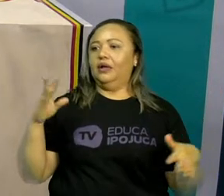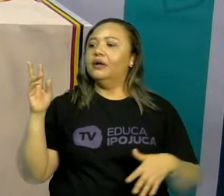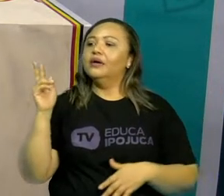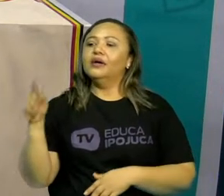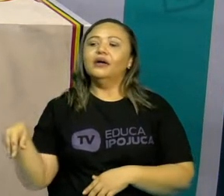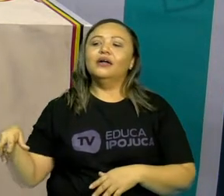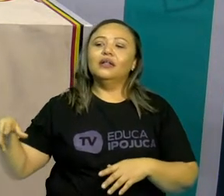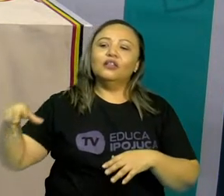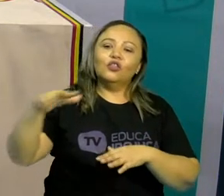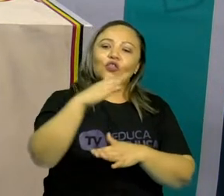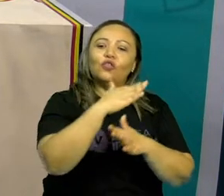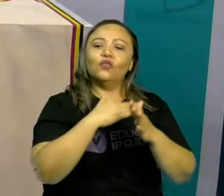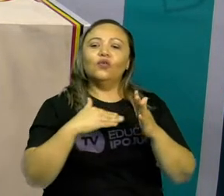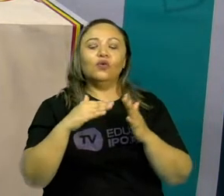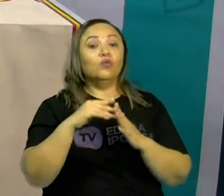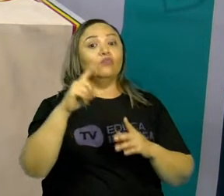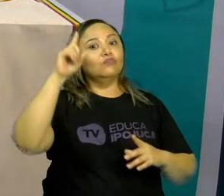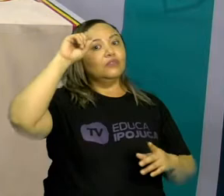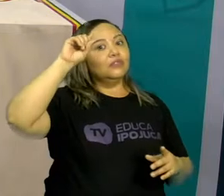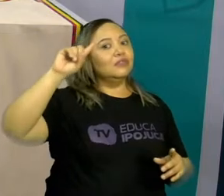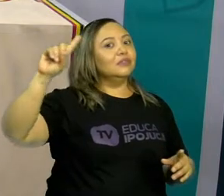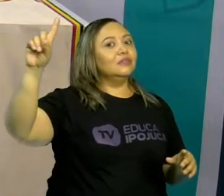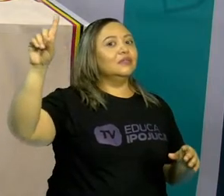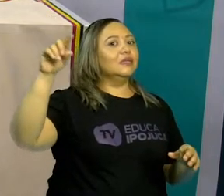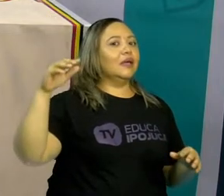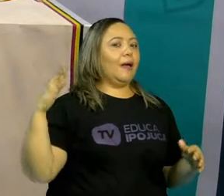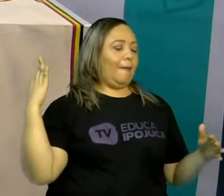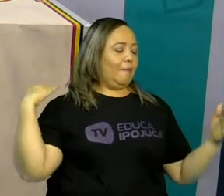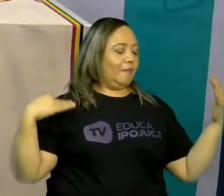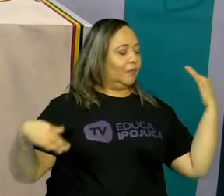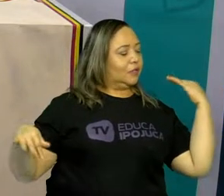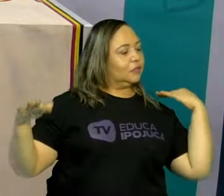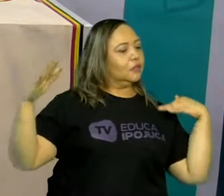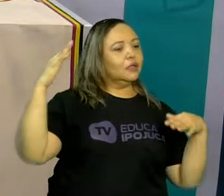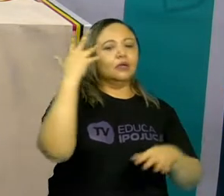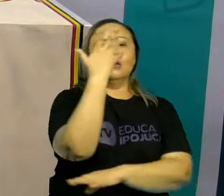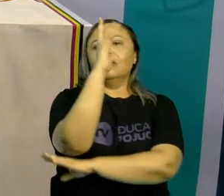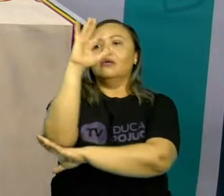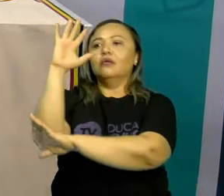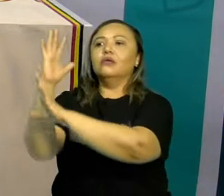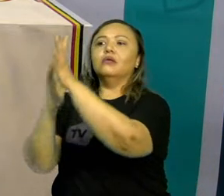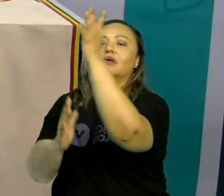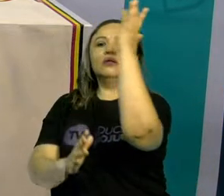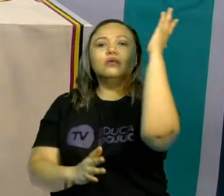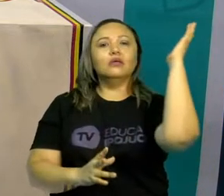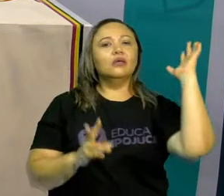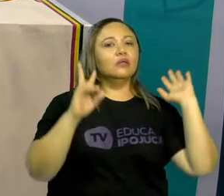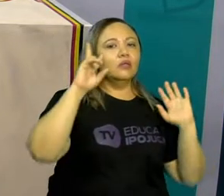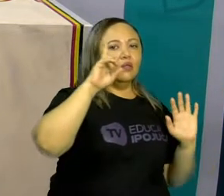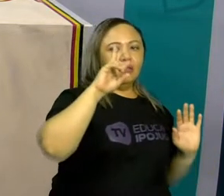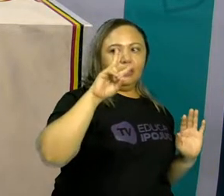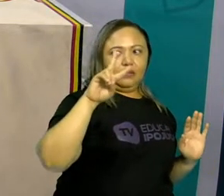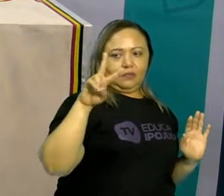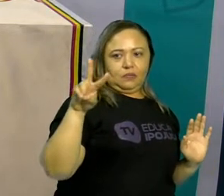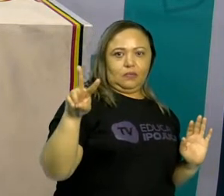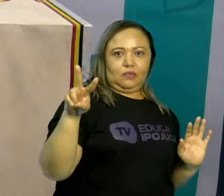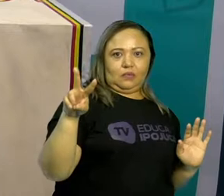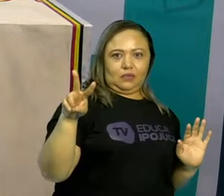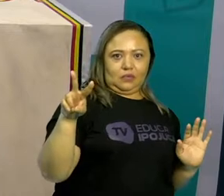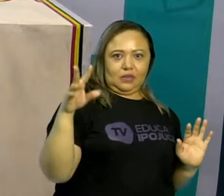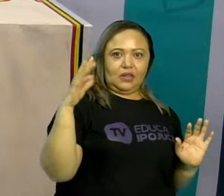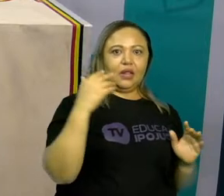E Um dia resolveu passear pela floresta e avistou Uma